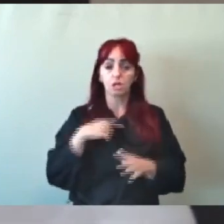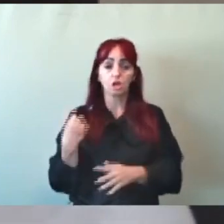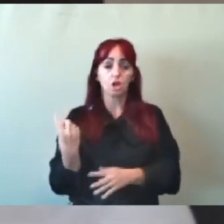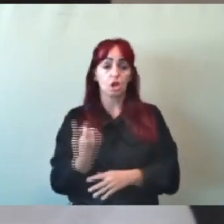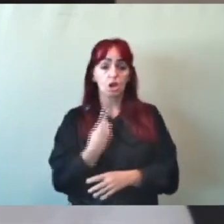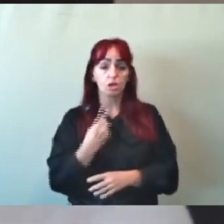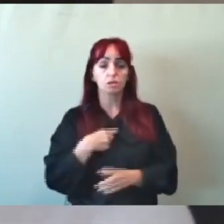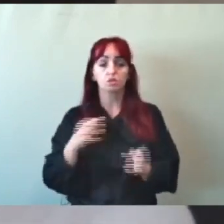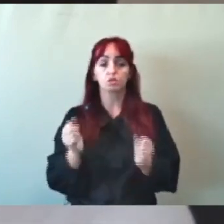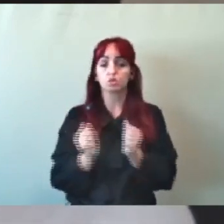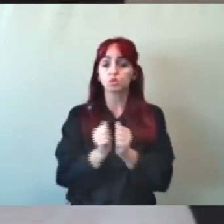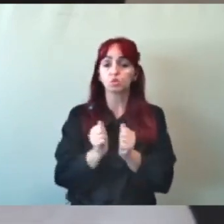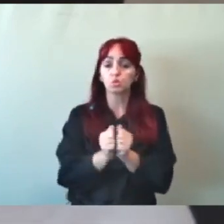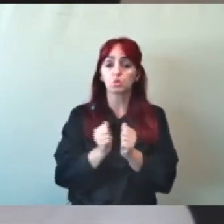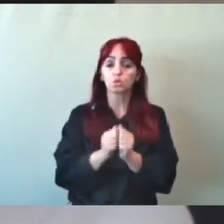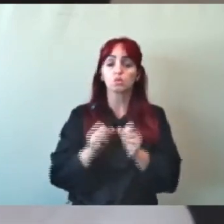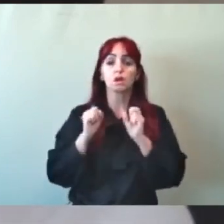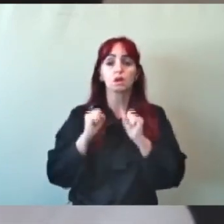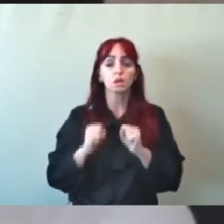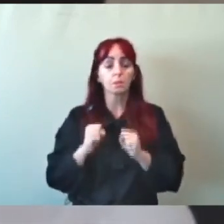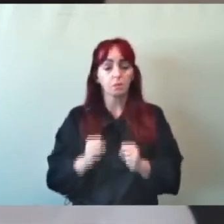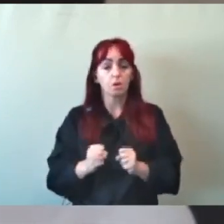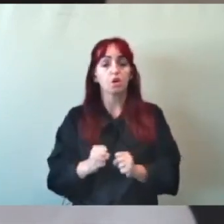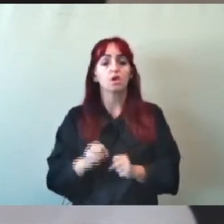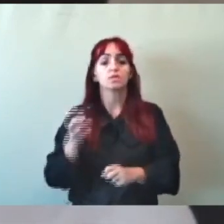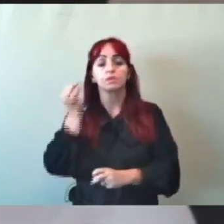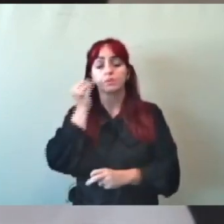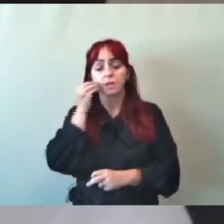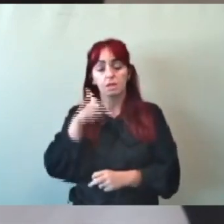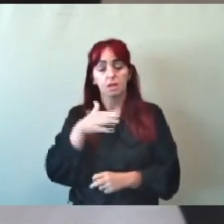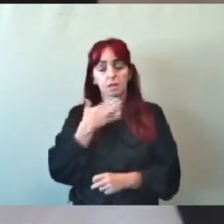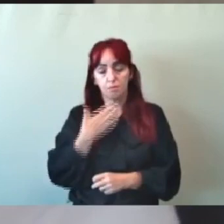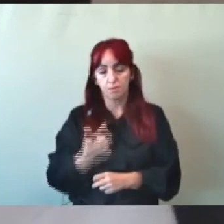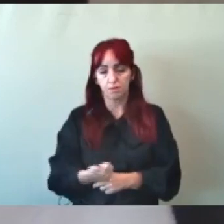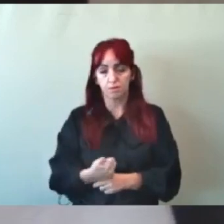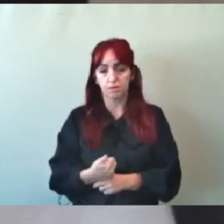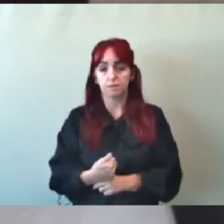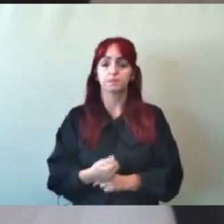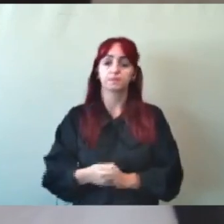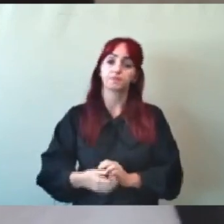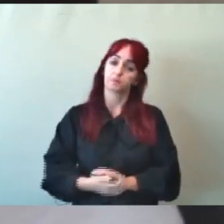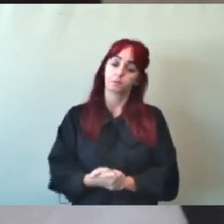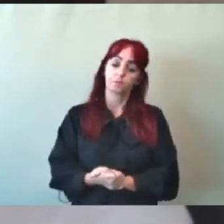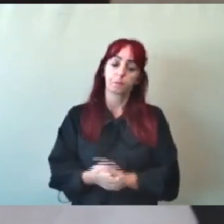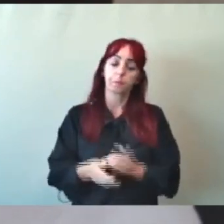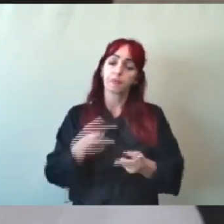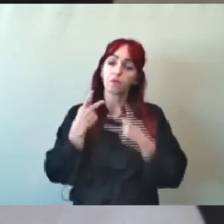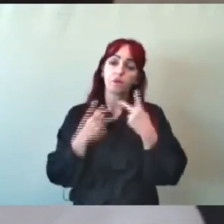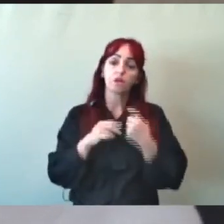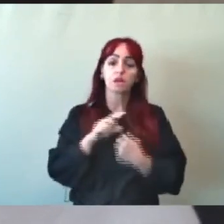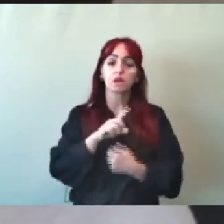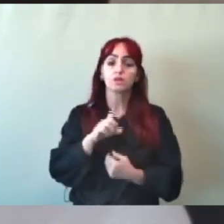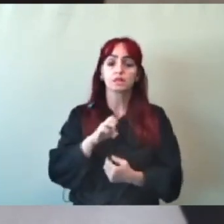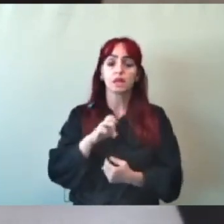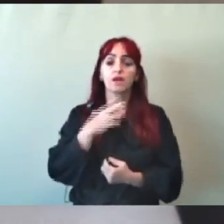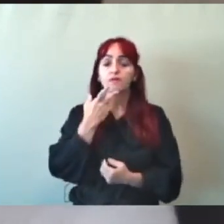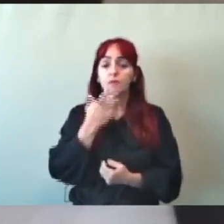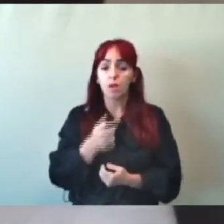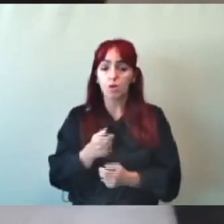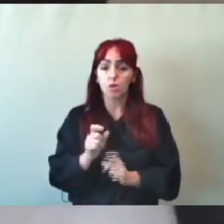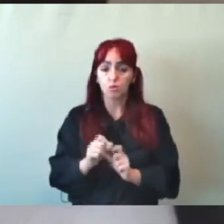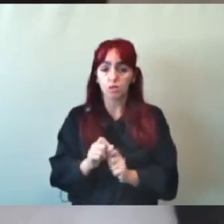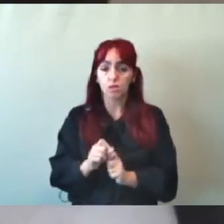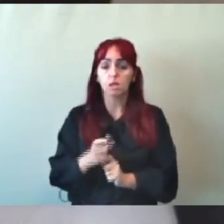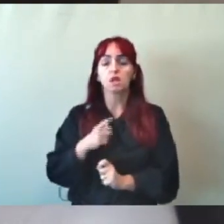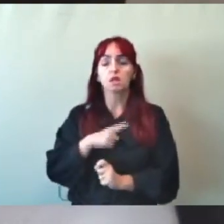possa pleitear essa melhoria, Preto. Eu ressalto tudo que o Zé falou, ele tem coberta razão. Se